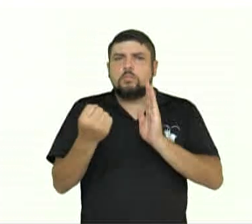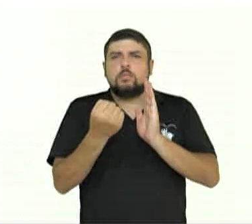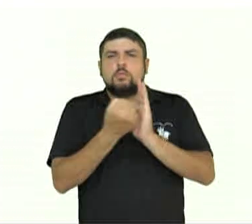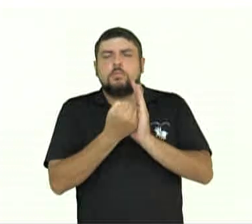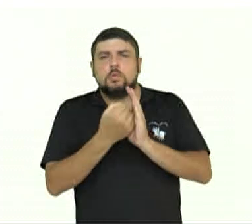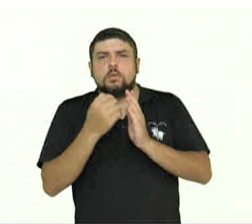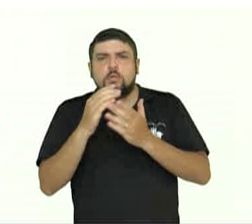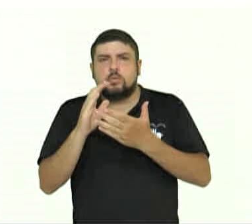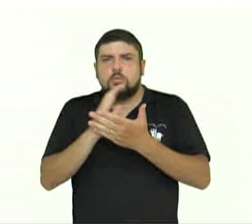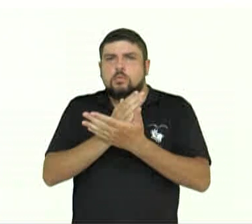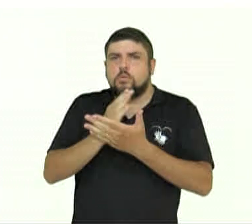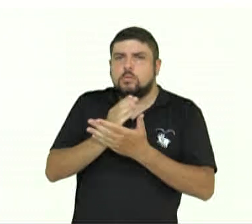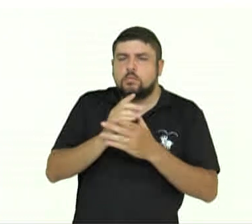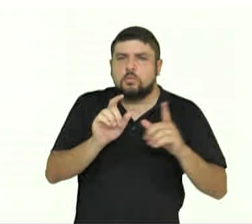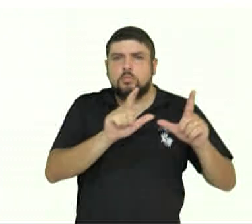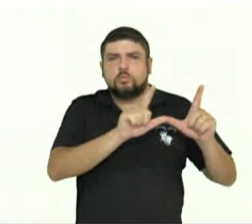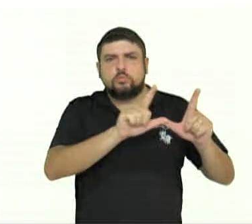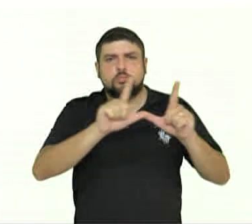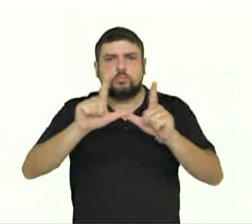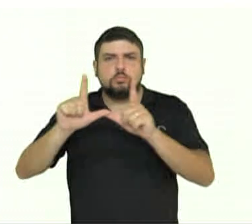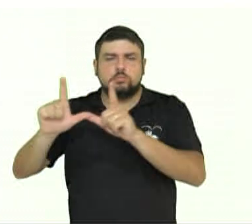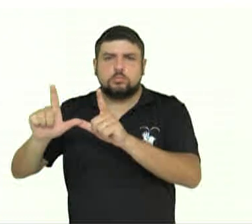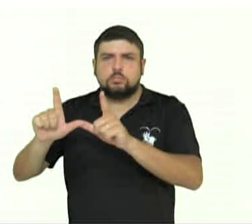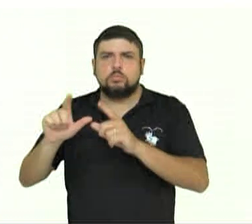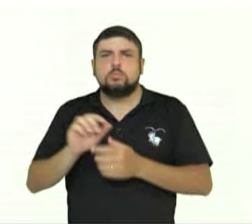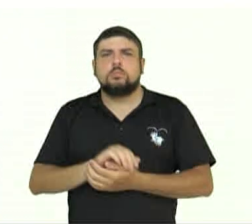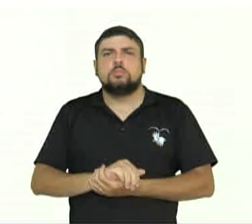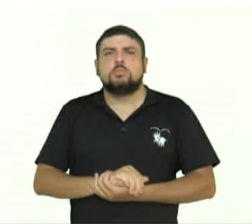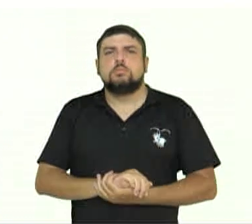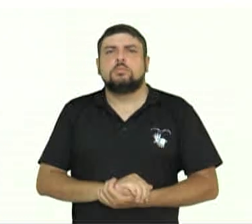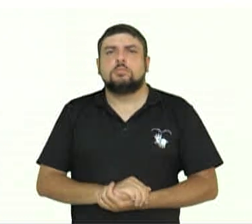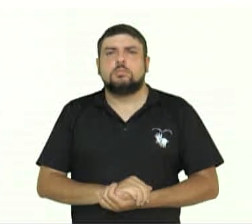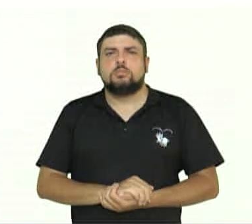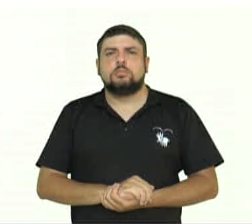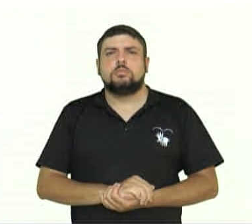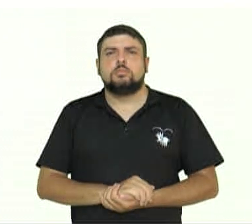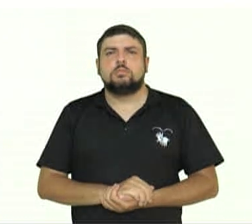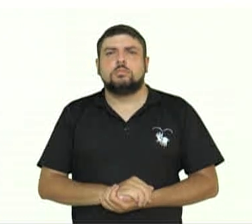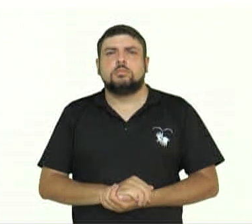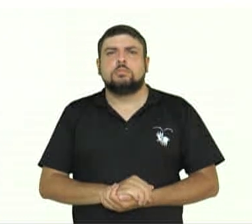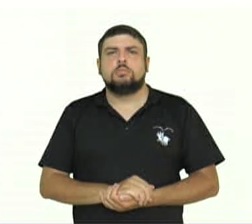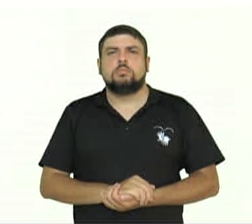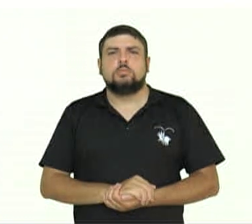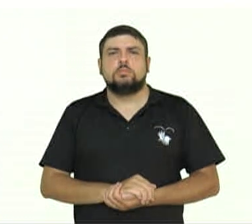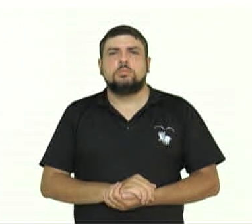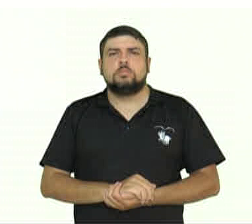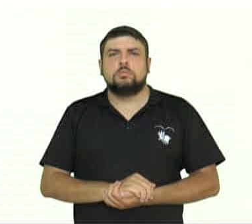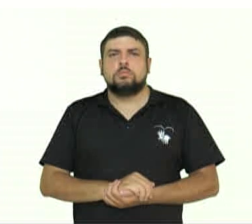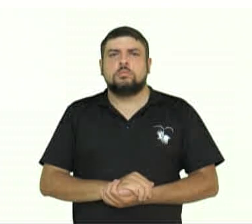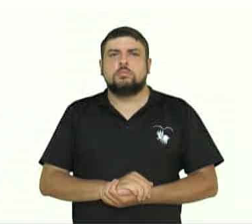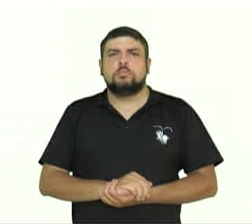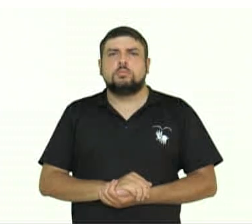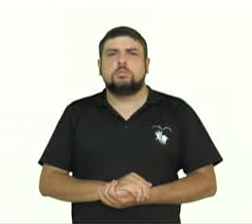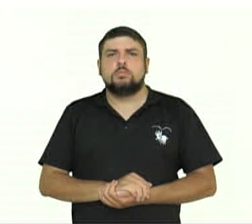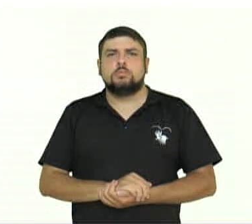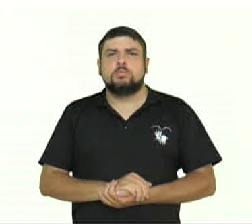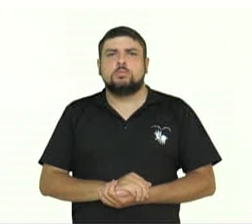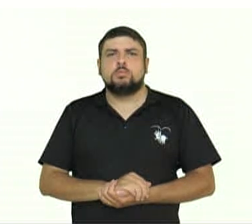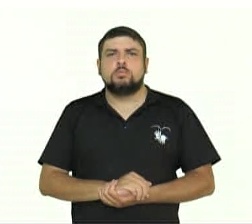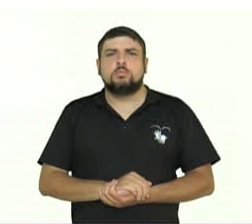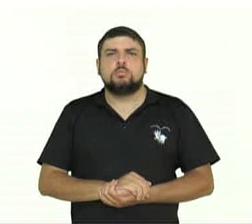são divididas, né, nos quadrinhos, que são requadros adaptados em forma e estilo ao